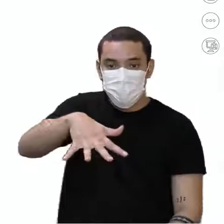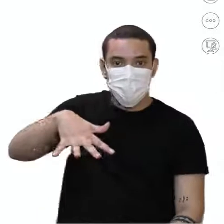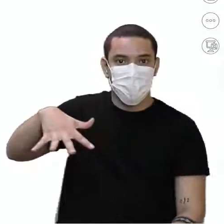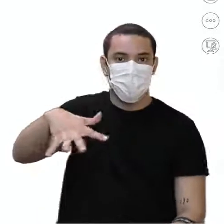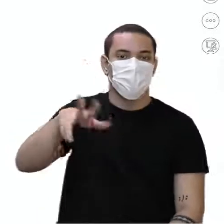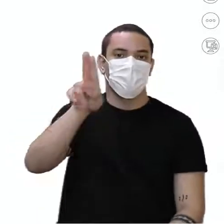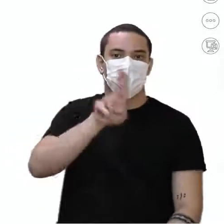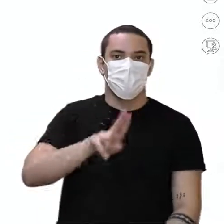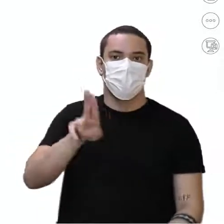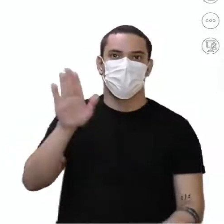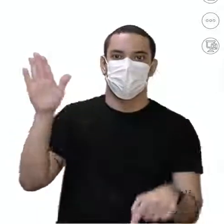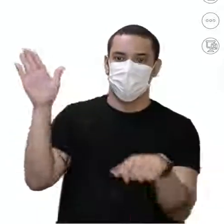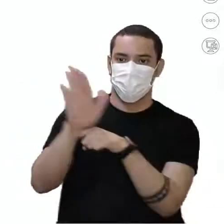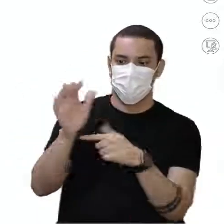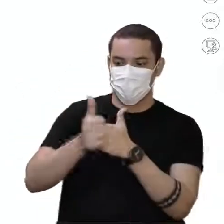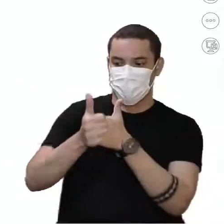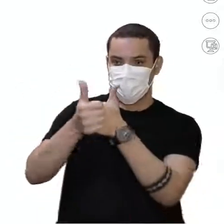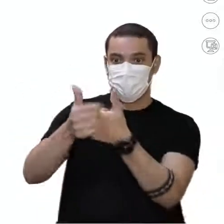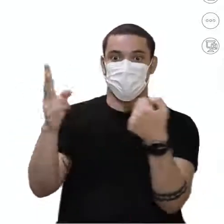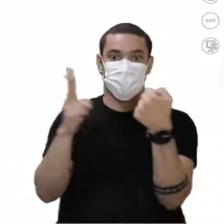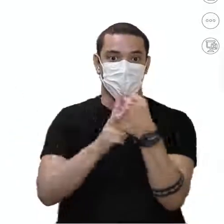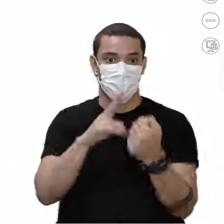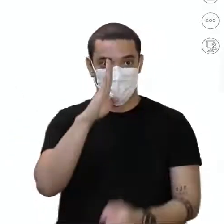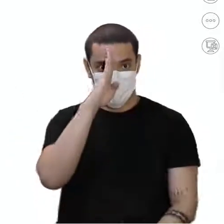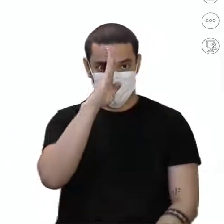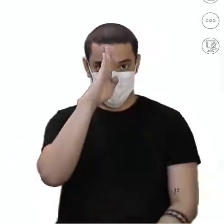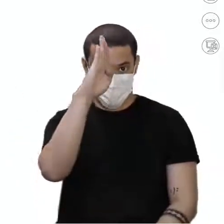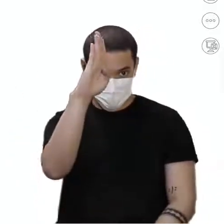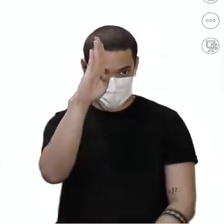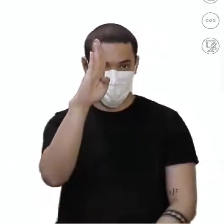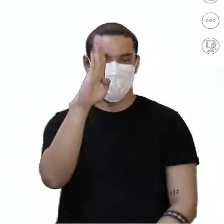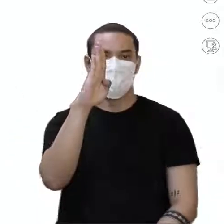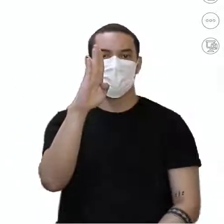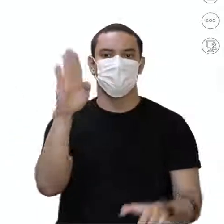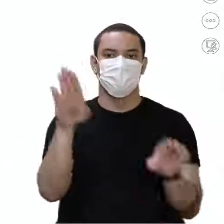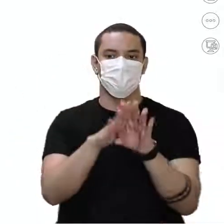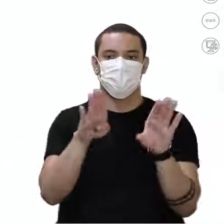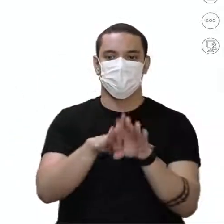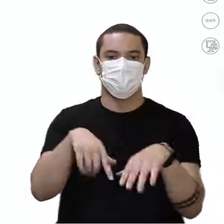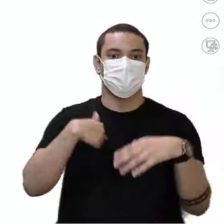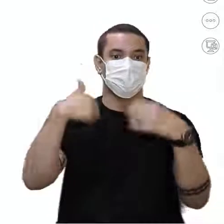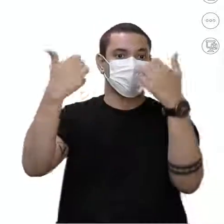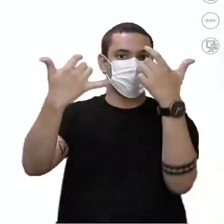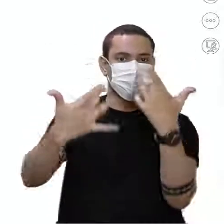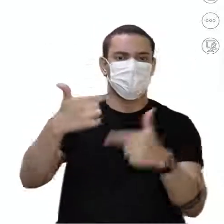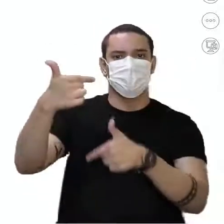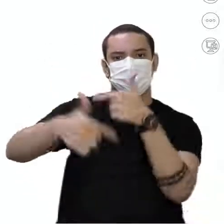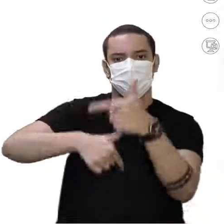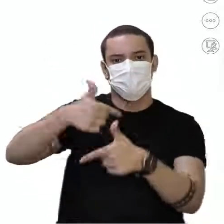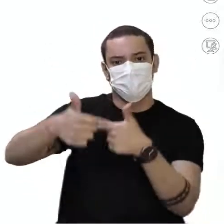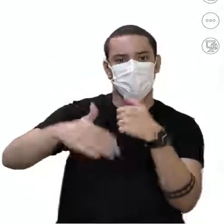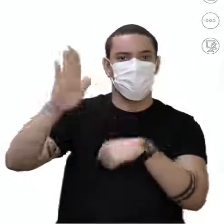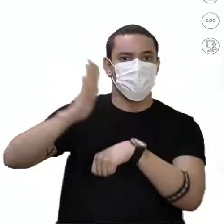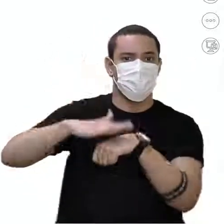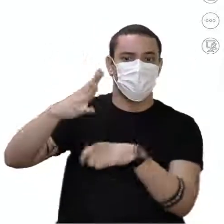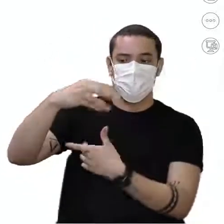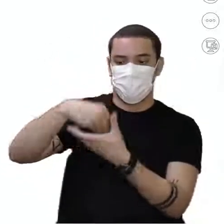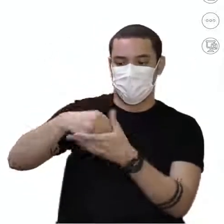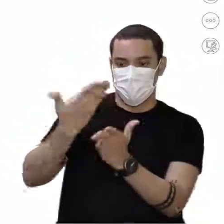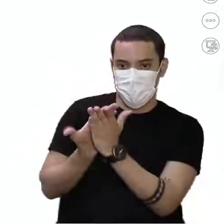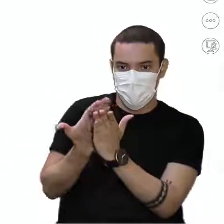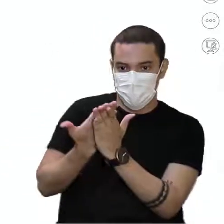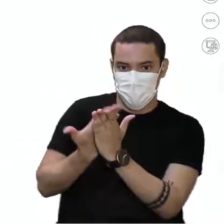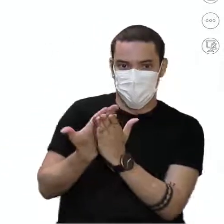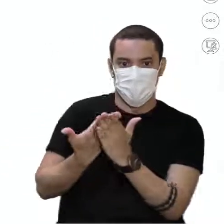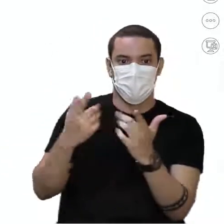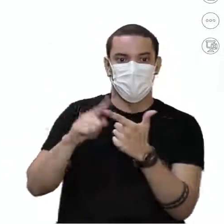usa o seu auxiliar, o seu verbo principal aqui, que é o verbo que nós estamos trabalhando muito nessa aula, o been,